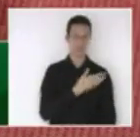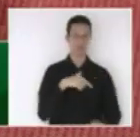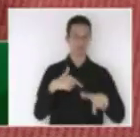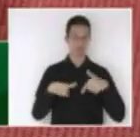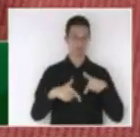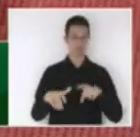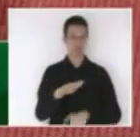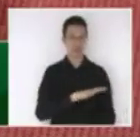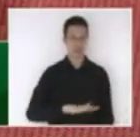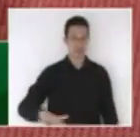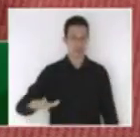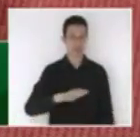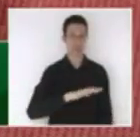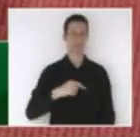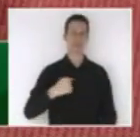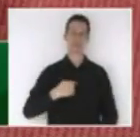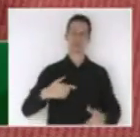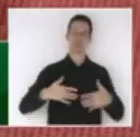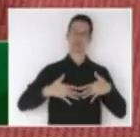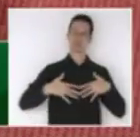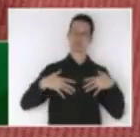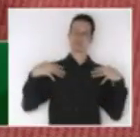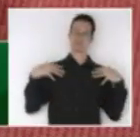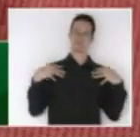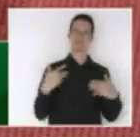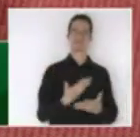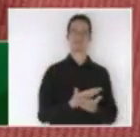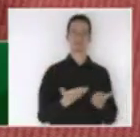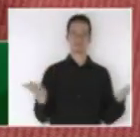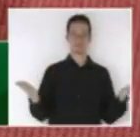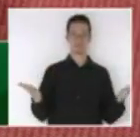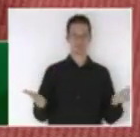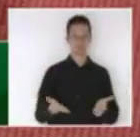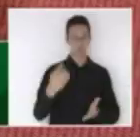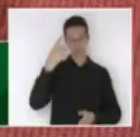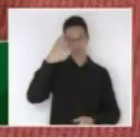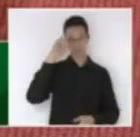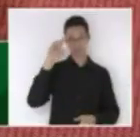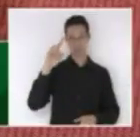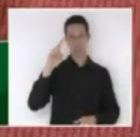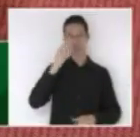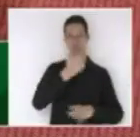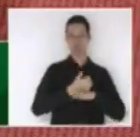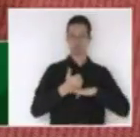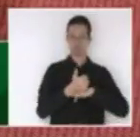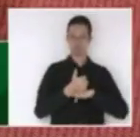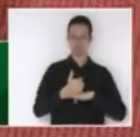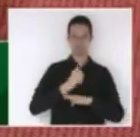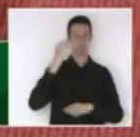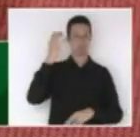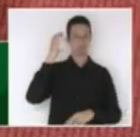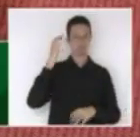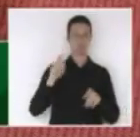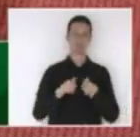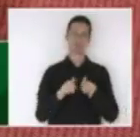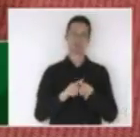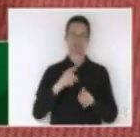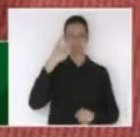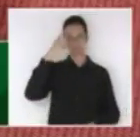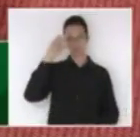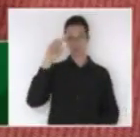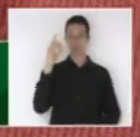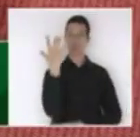radialista, a minha homenagem pelo dia de hoje, hoje o dia do radialista, também o dia da árvore, o dia que